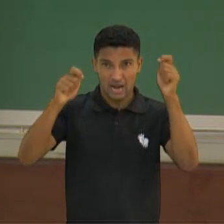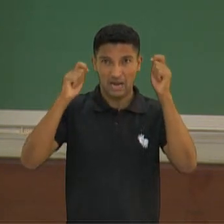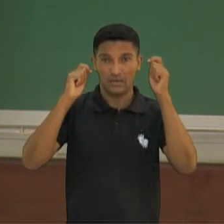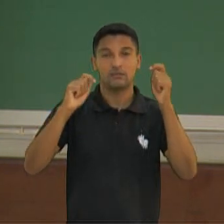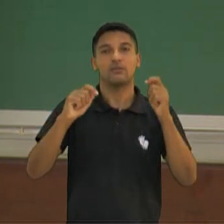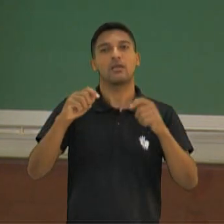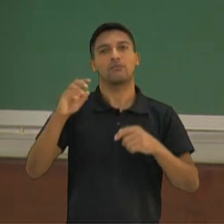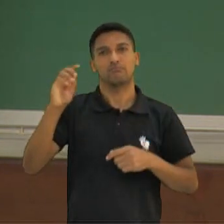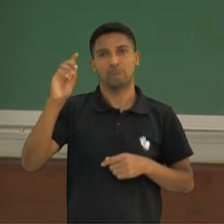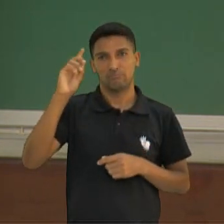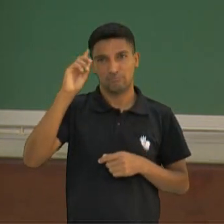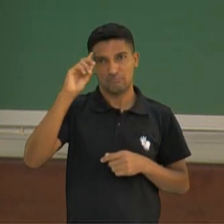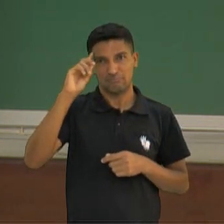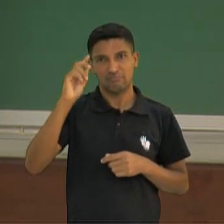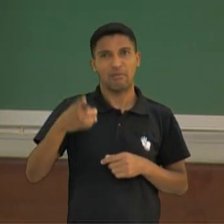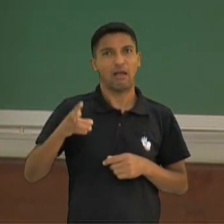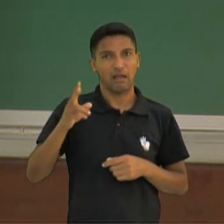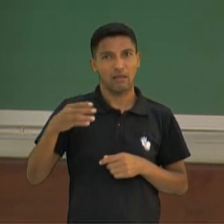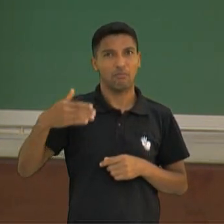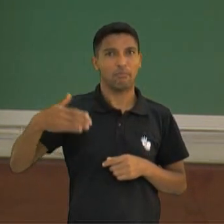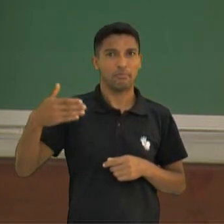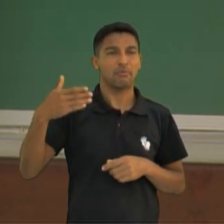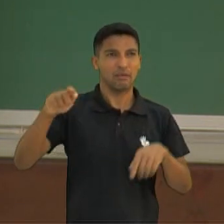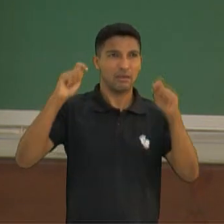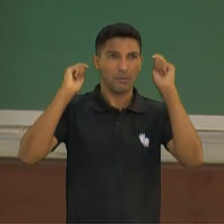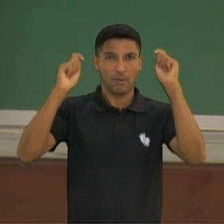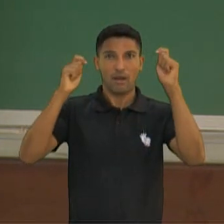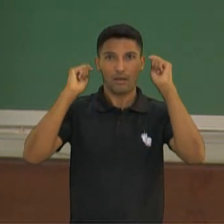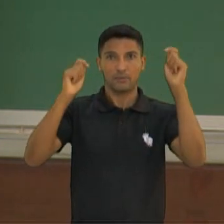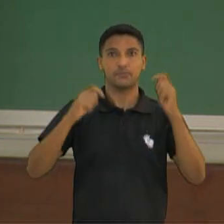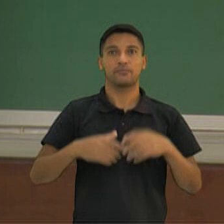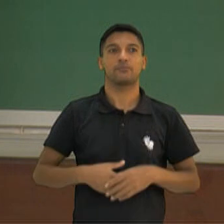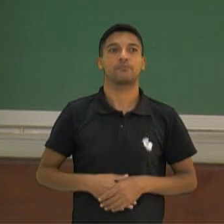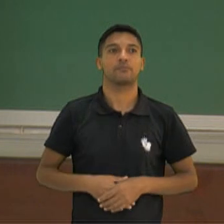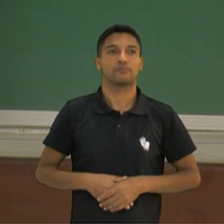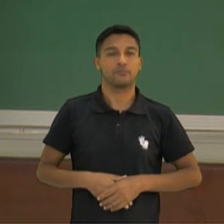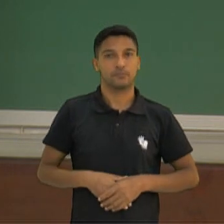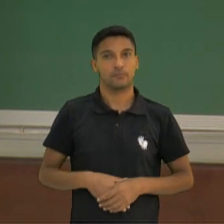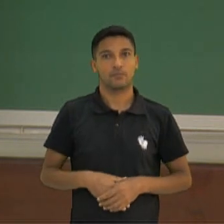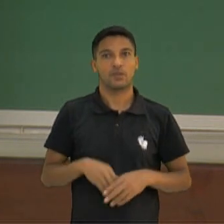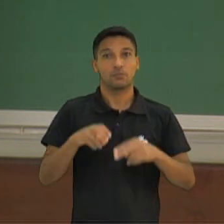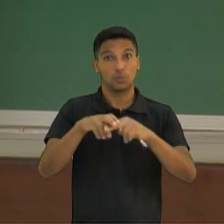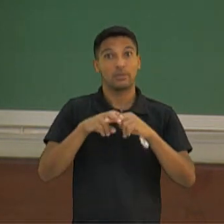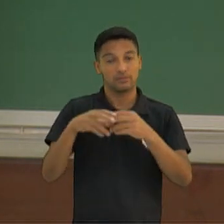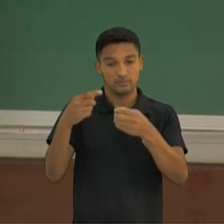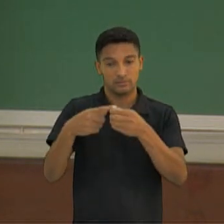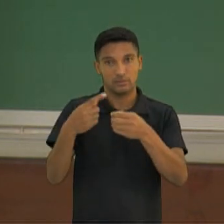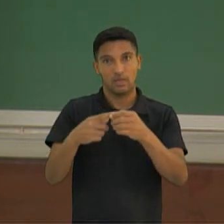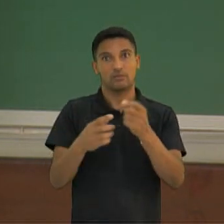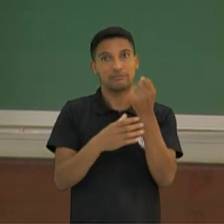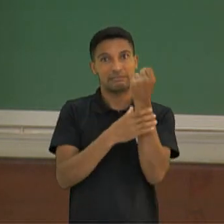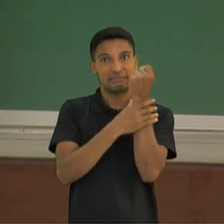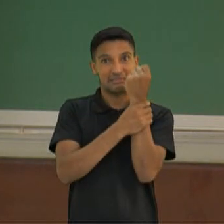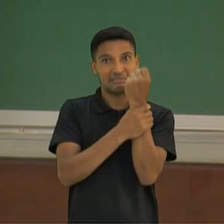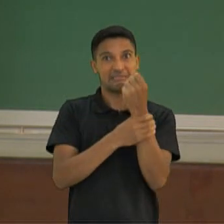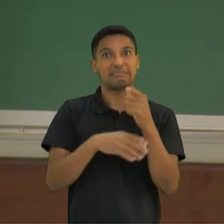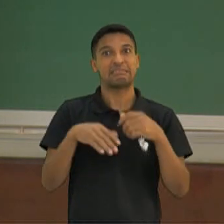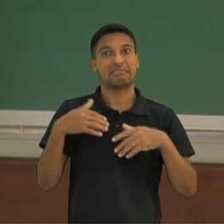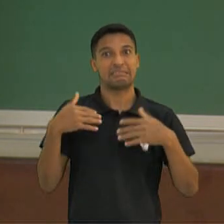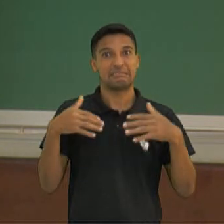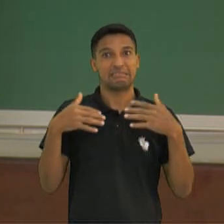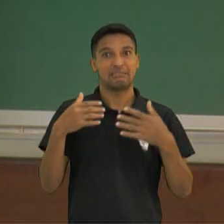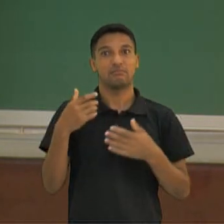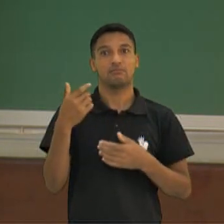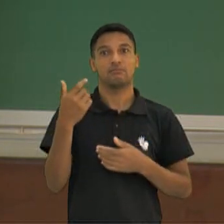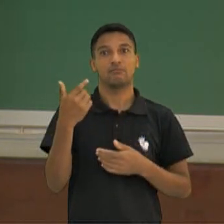constantes, né? Acabou ficando na 79ª posição aí como uma cidade insegura, né, no mundo todo. Repito, é uma